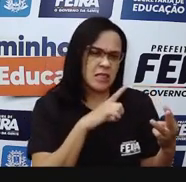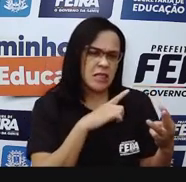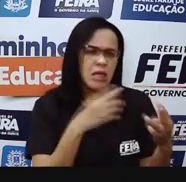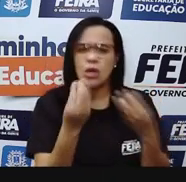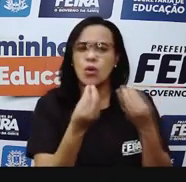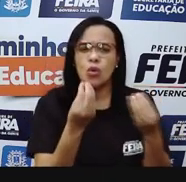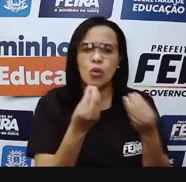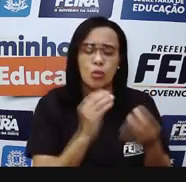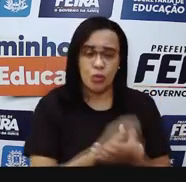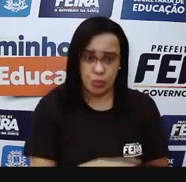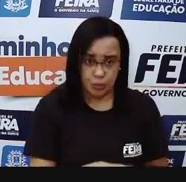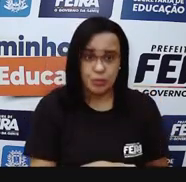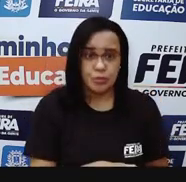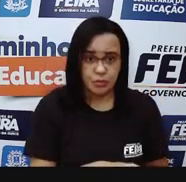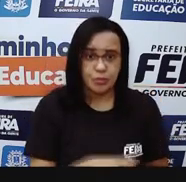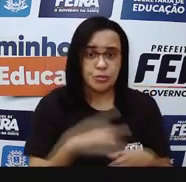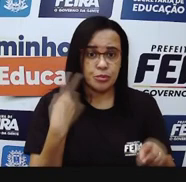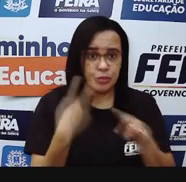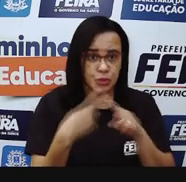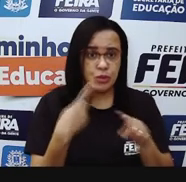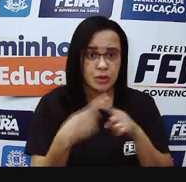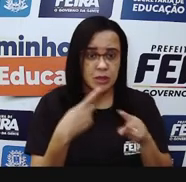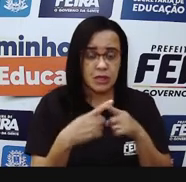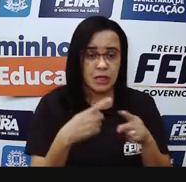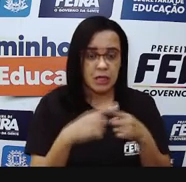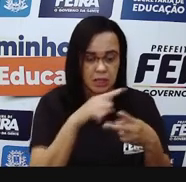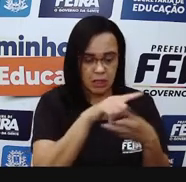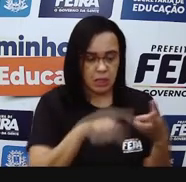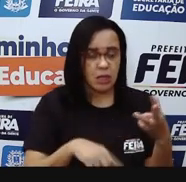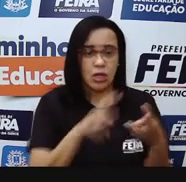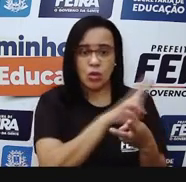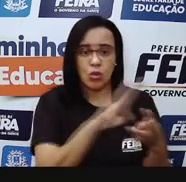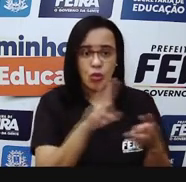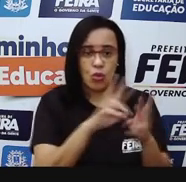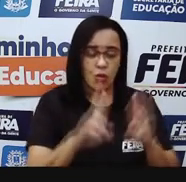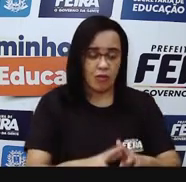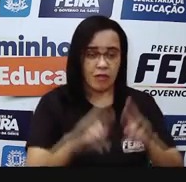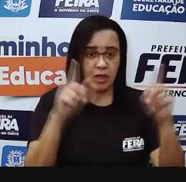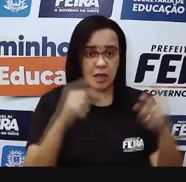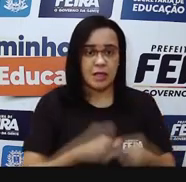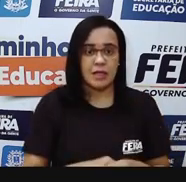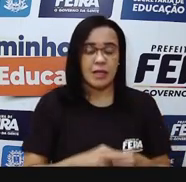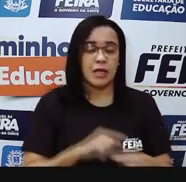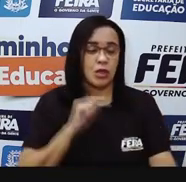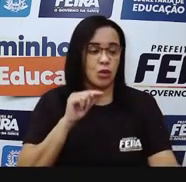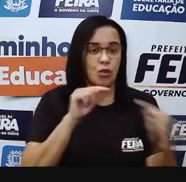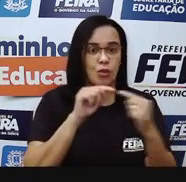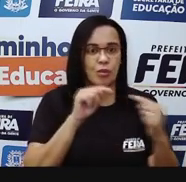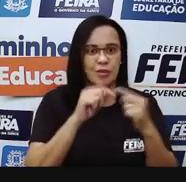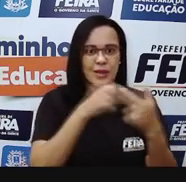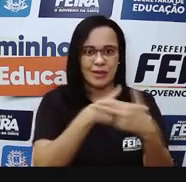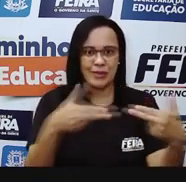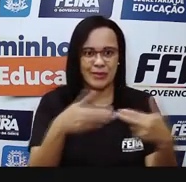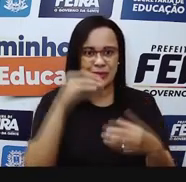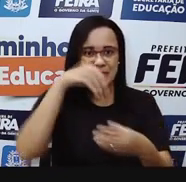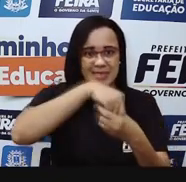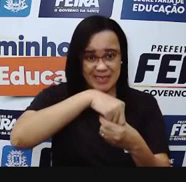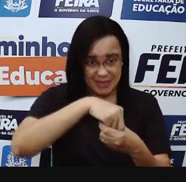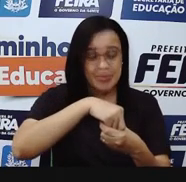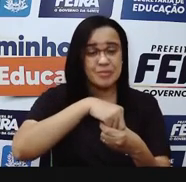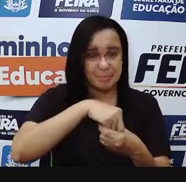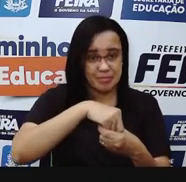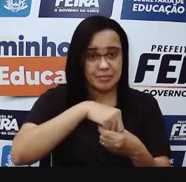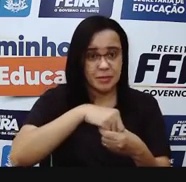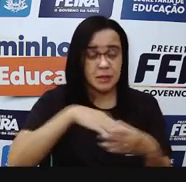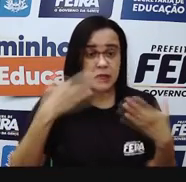têm esses nomes? Porque eles parecem esses objetos, tá? E aí, quando eles, o